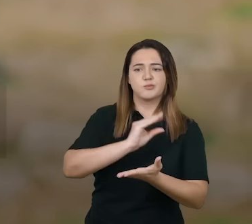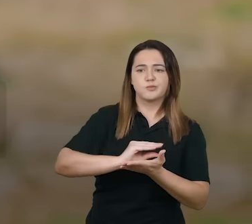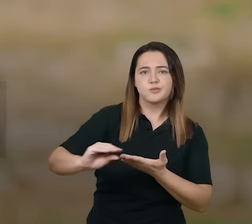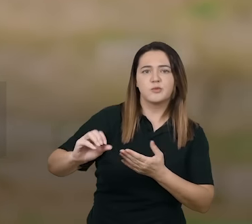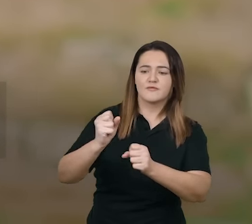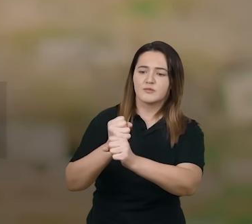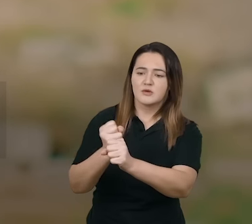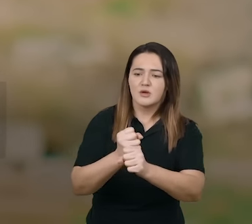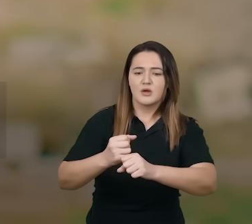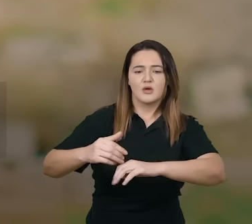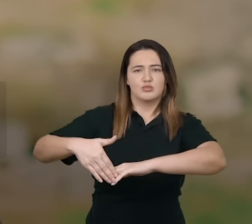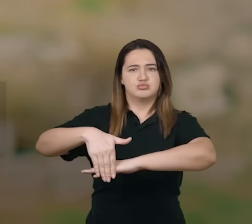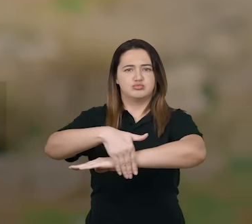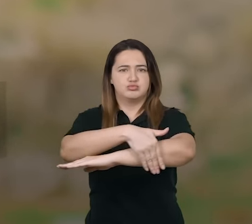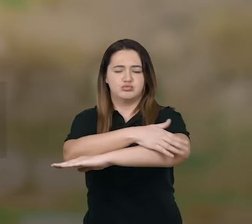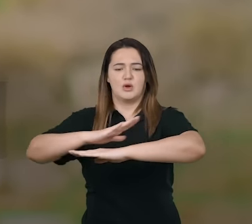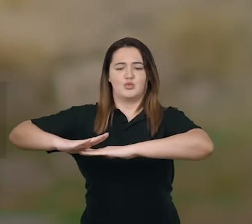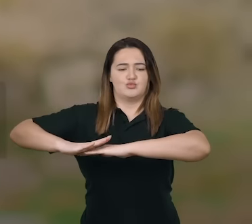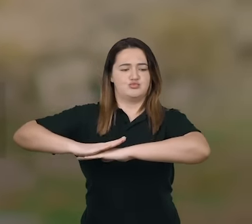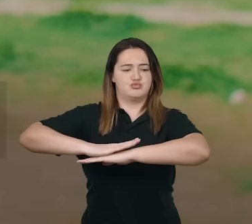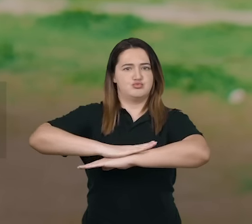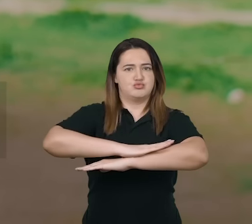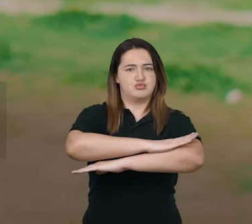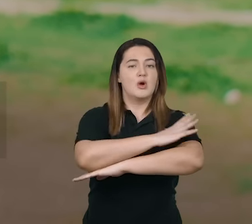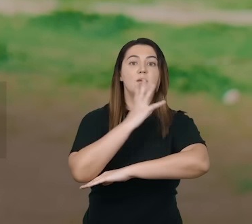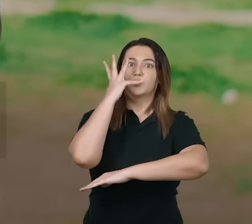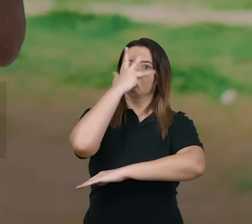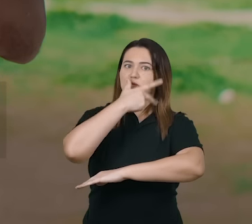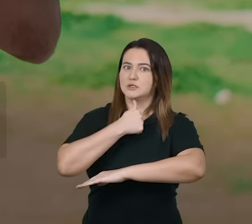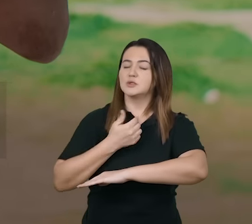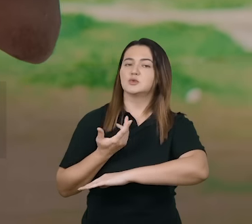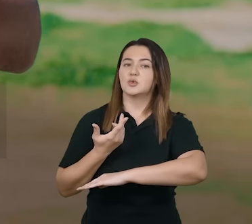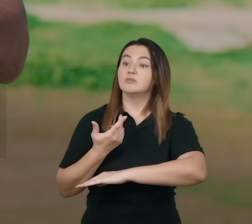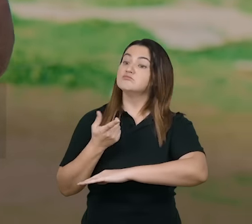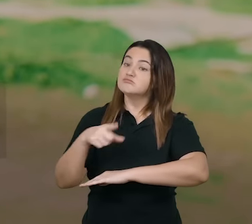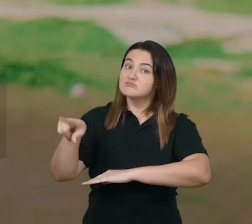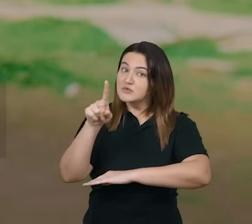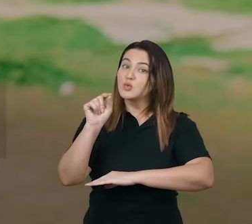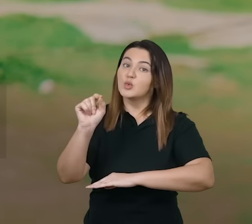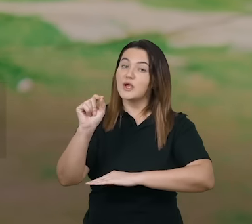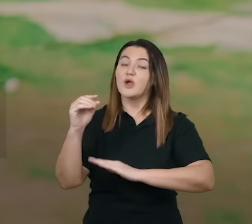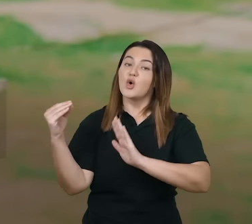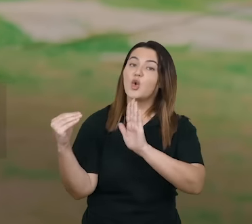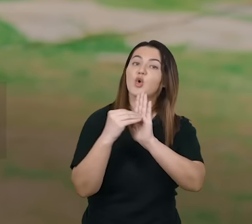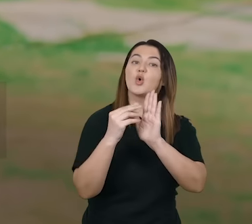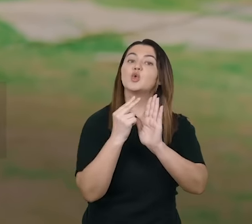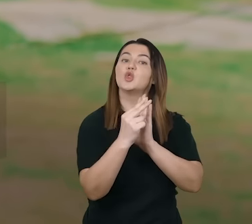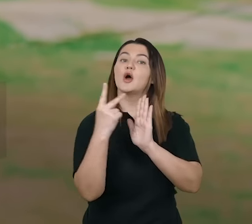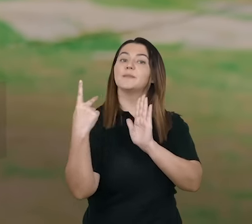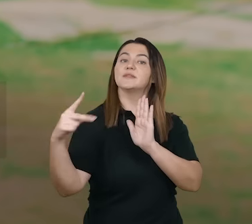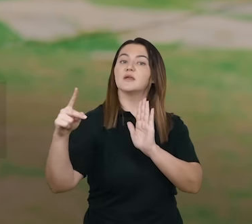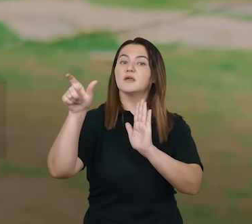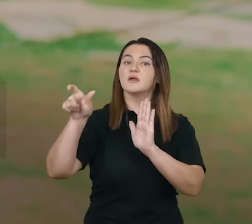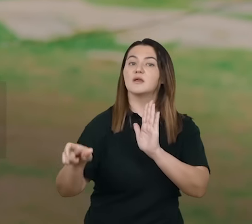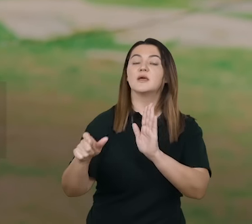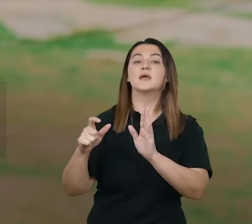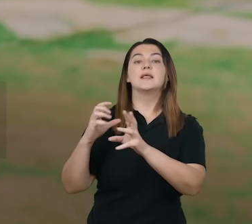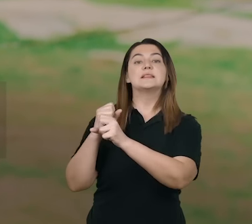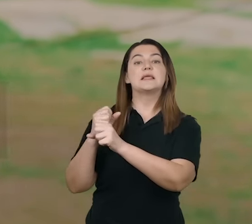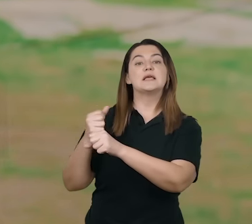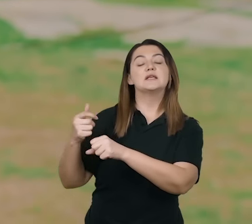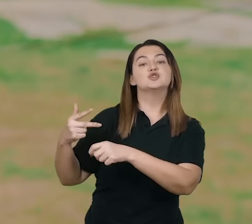estava completo, lindo, muito bem construído. E, é claro, eles deixaram a inscrição comemorando